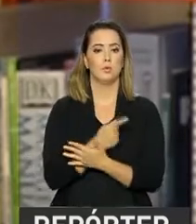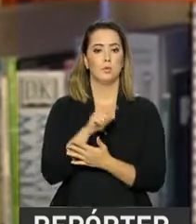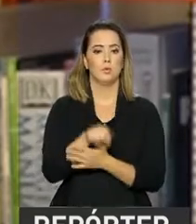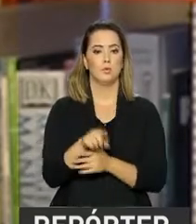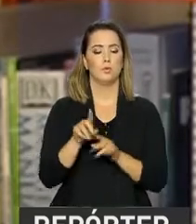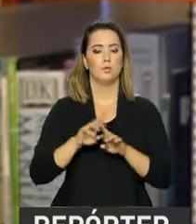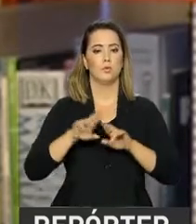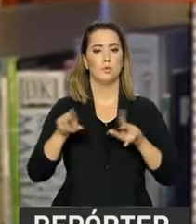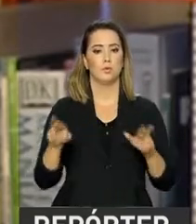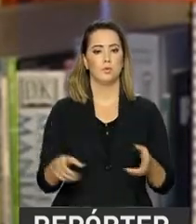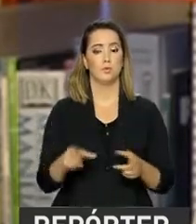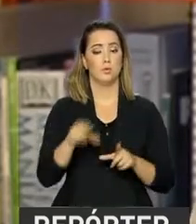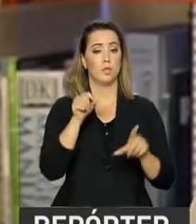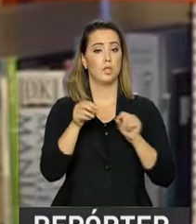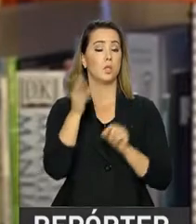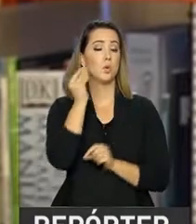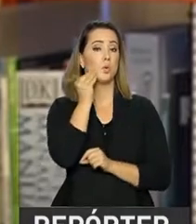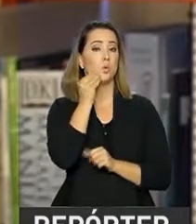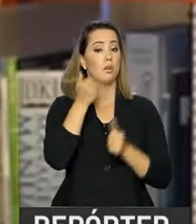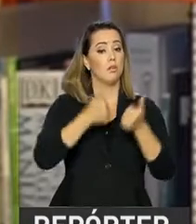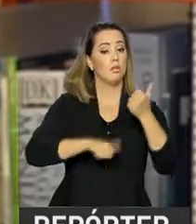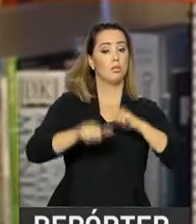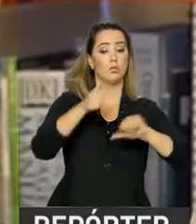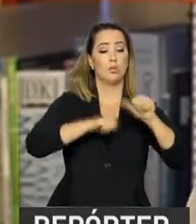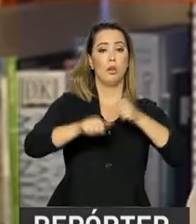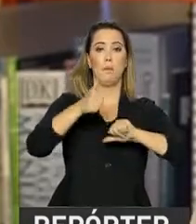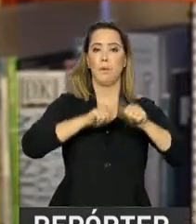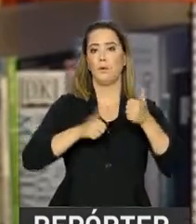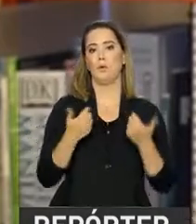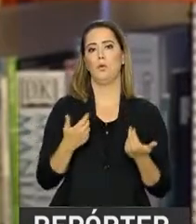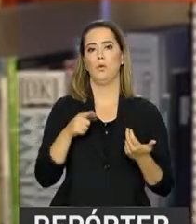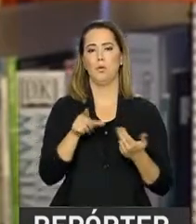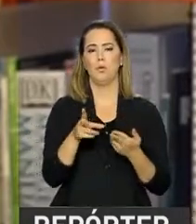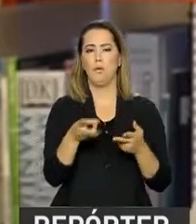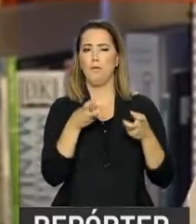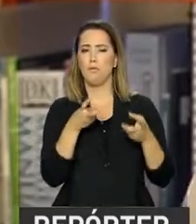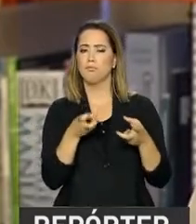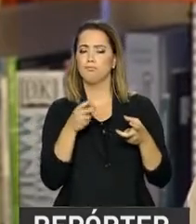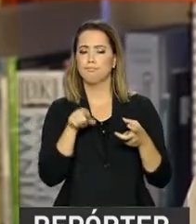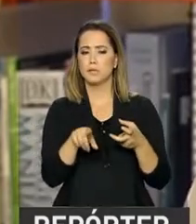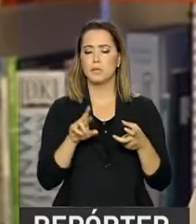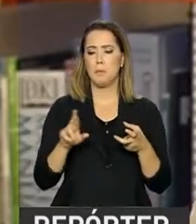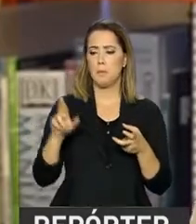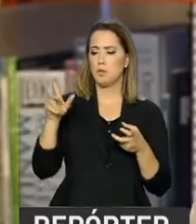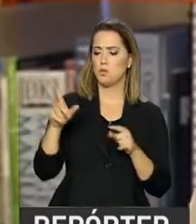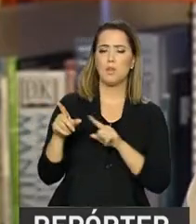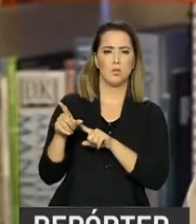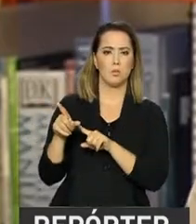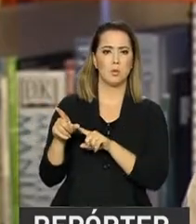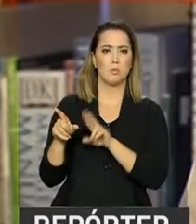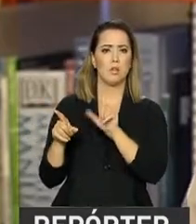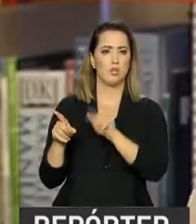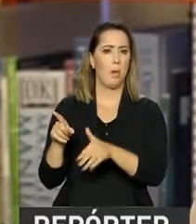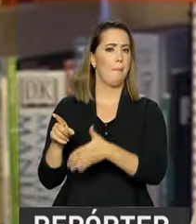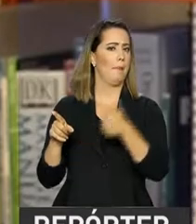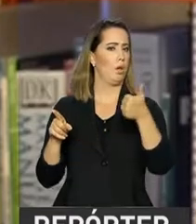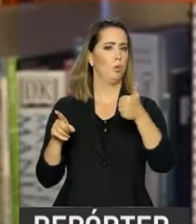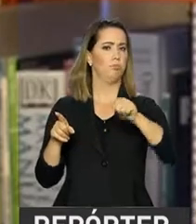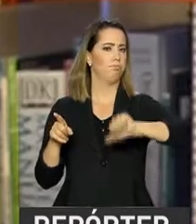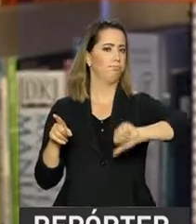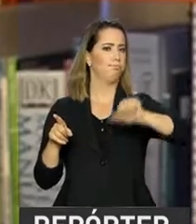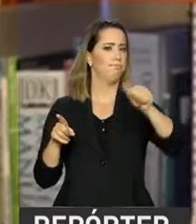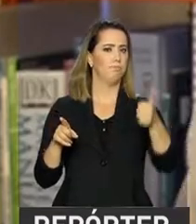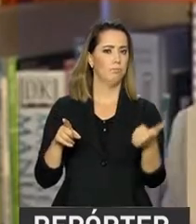teses alternativas é que é buscar alternativas avaliadas alternativas verificasse temos condições de